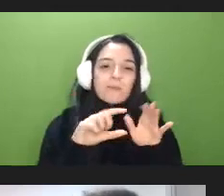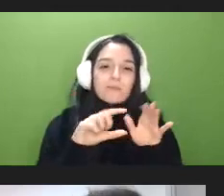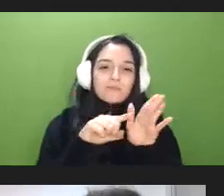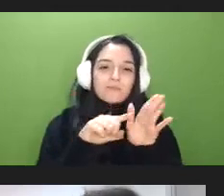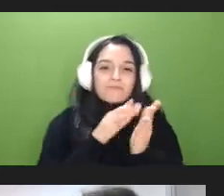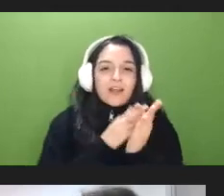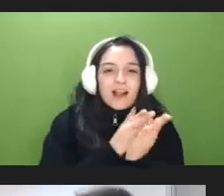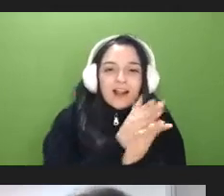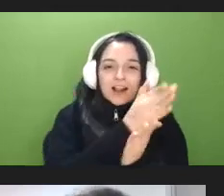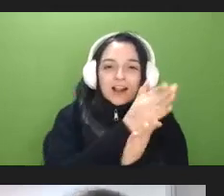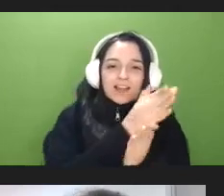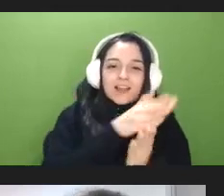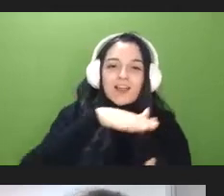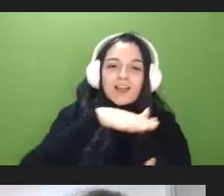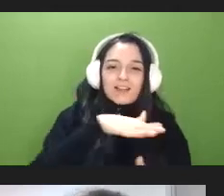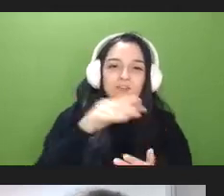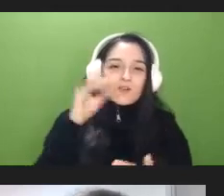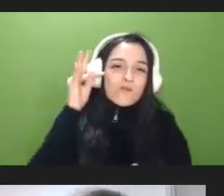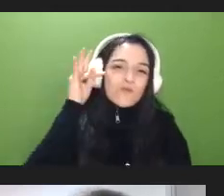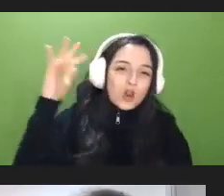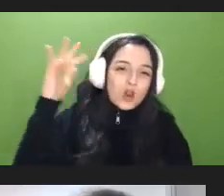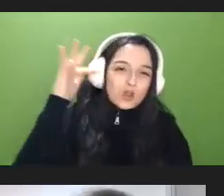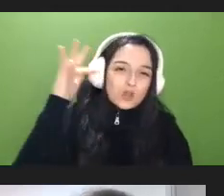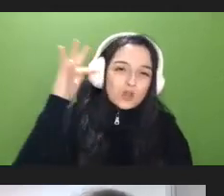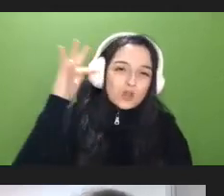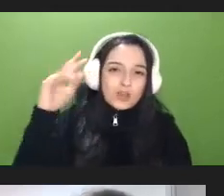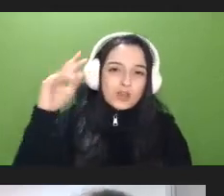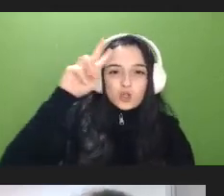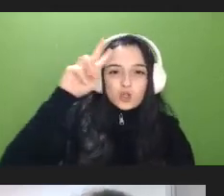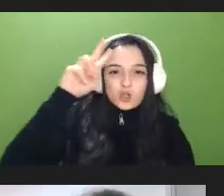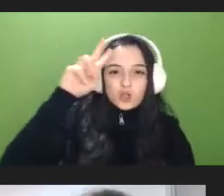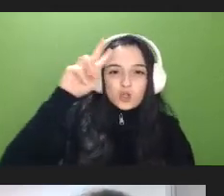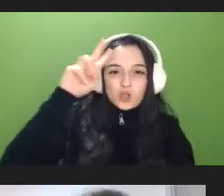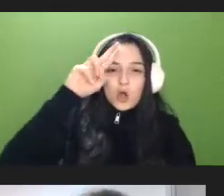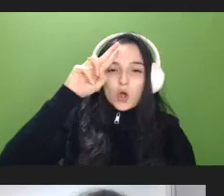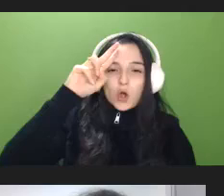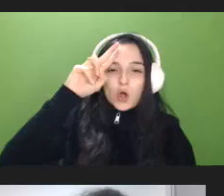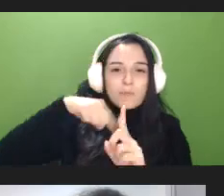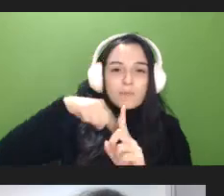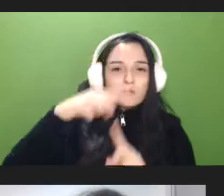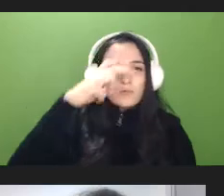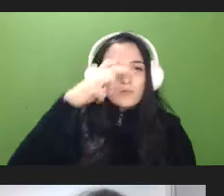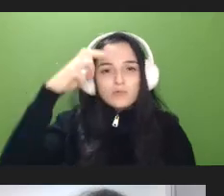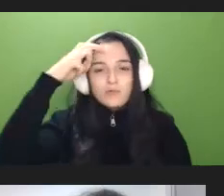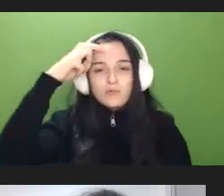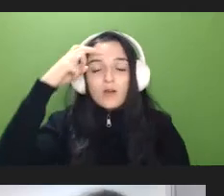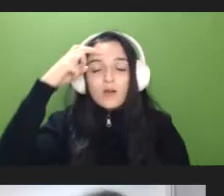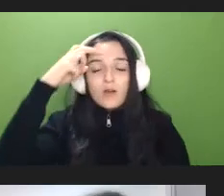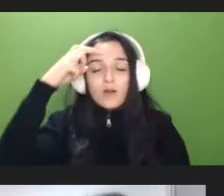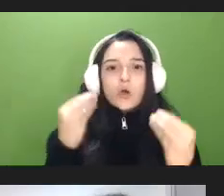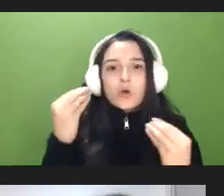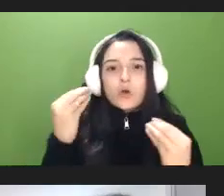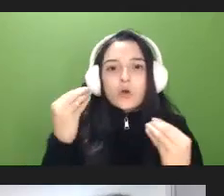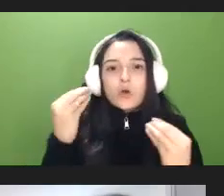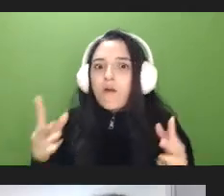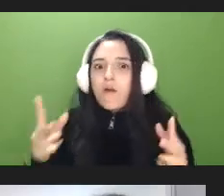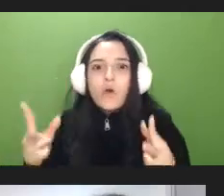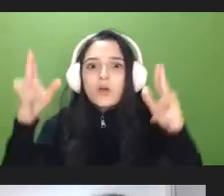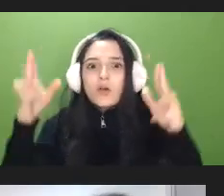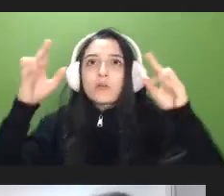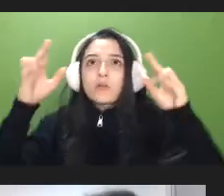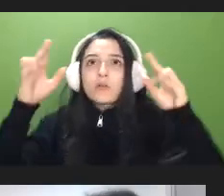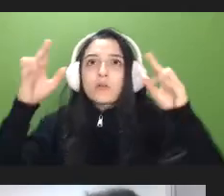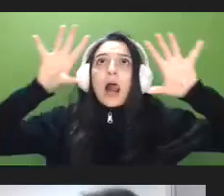a minha linha filosófica, digamos assim, né? Mas também dentro dos estudos da deficiência, porque